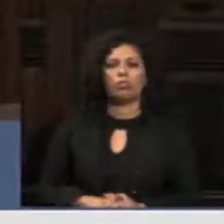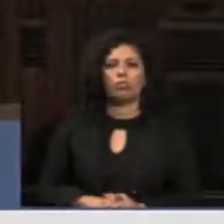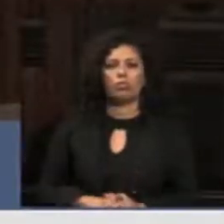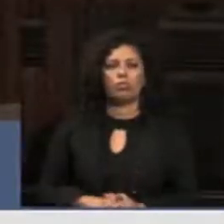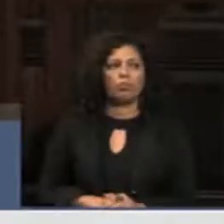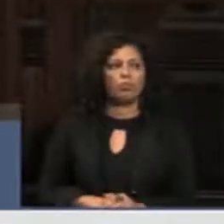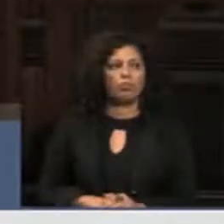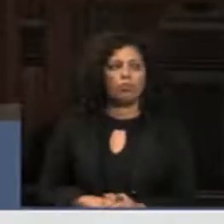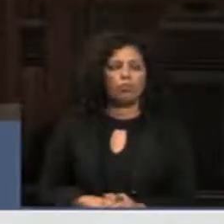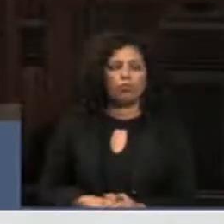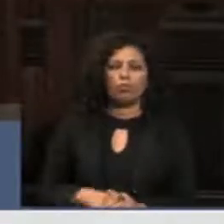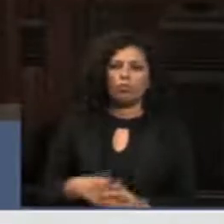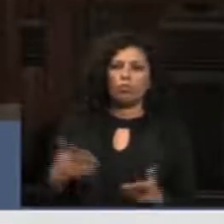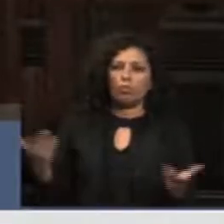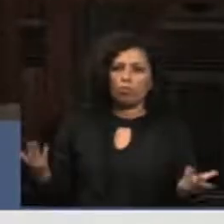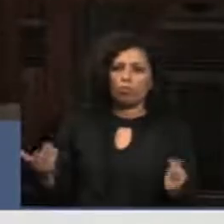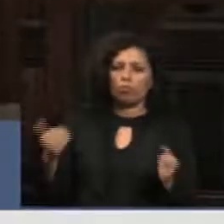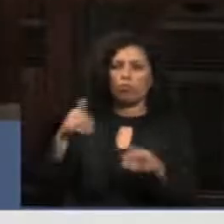Essas urnas